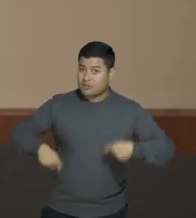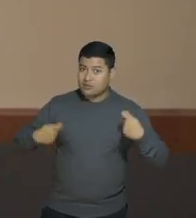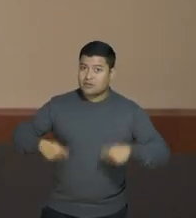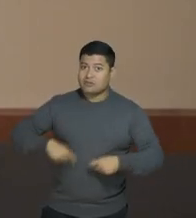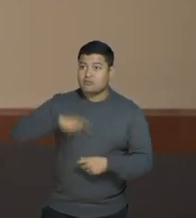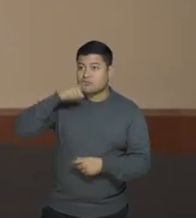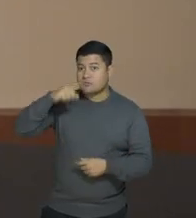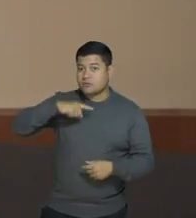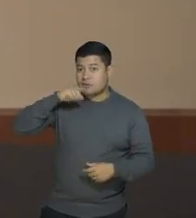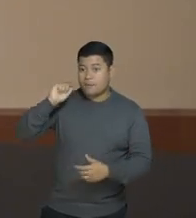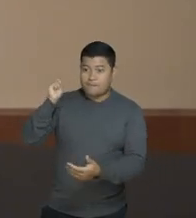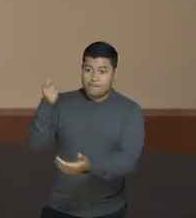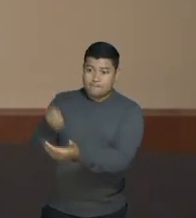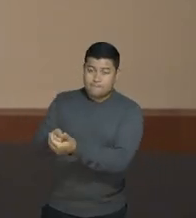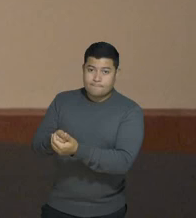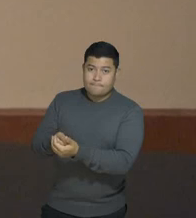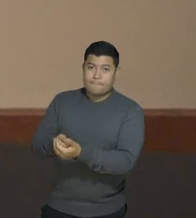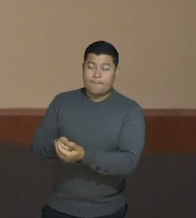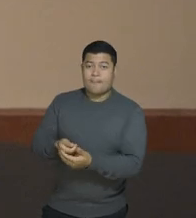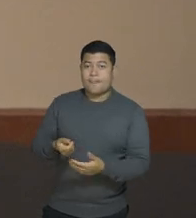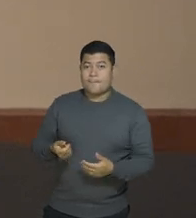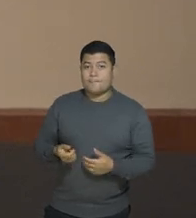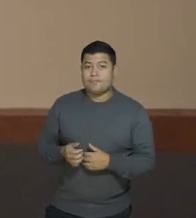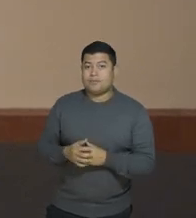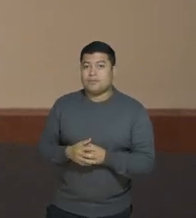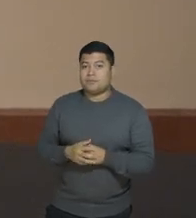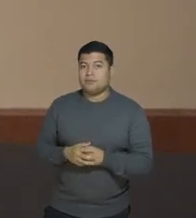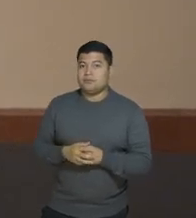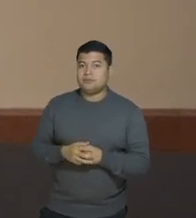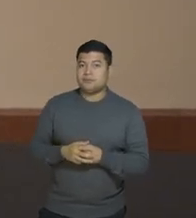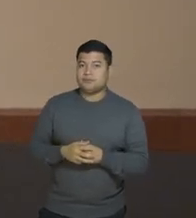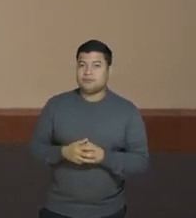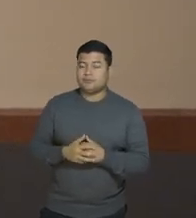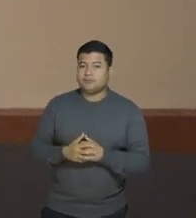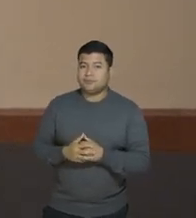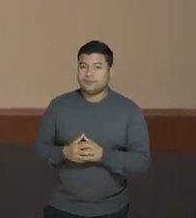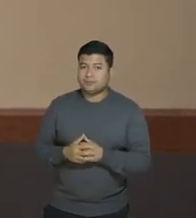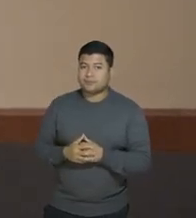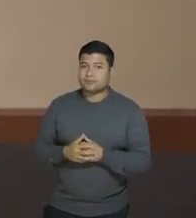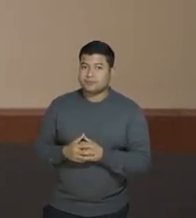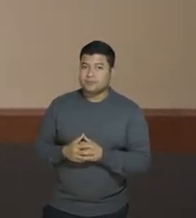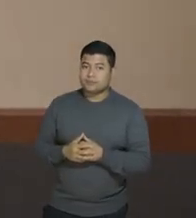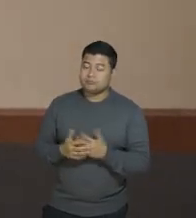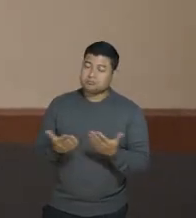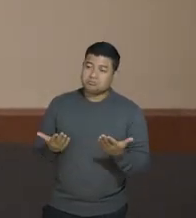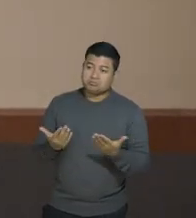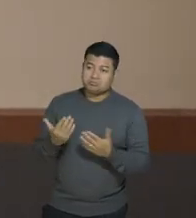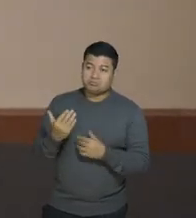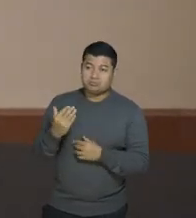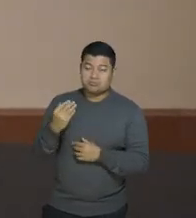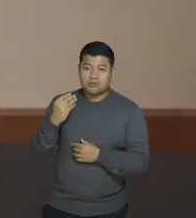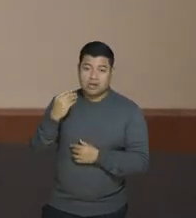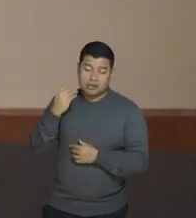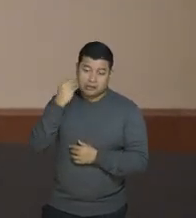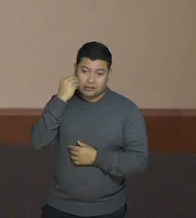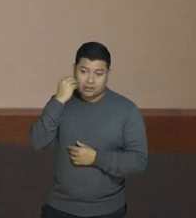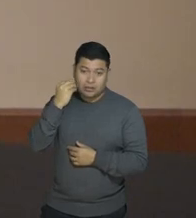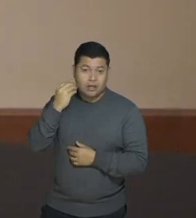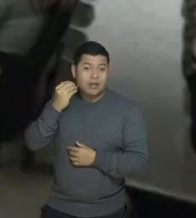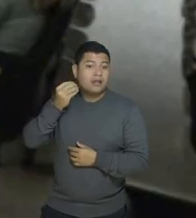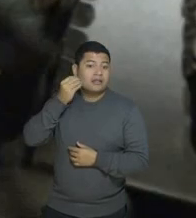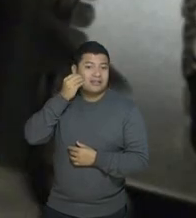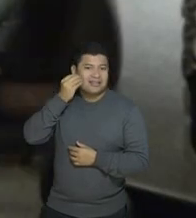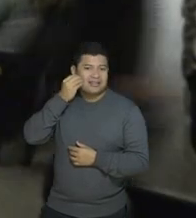condição financeira para arcar com o exame, é procurar, quem sabe, ele na UFSC. As fonos, sabem, em algum